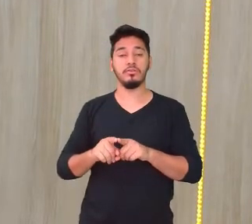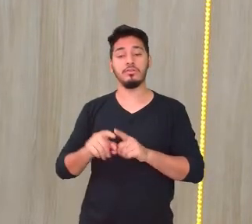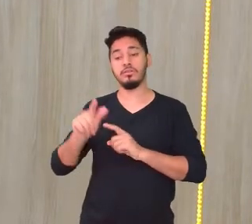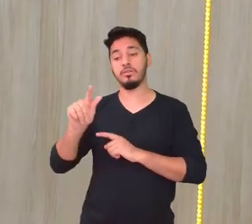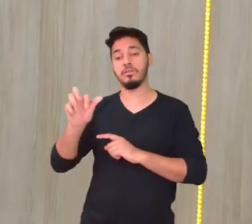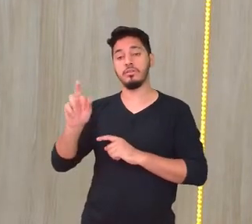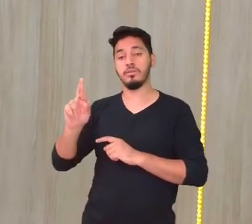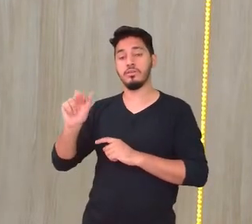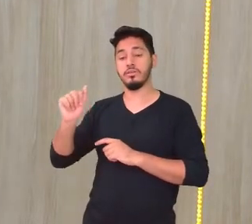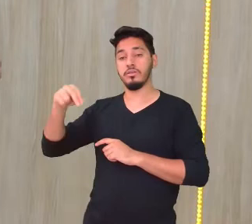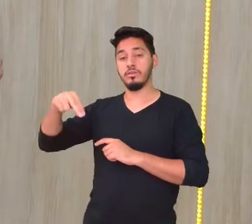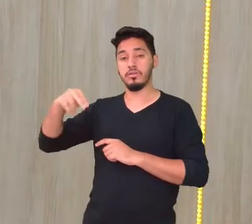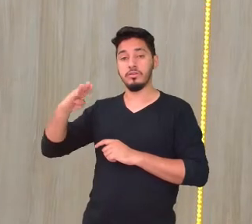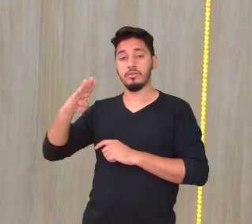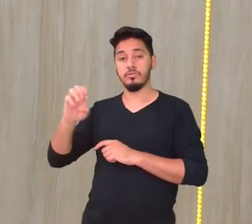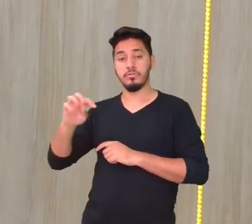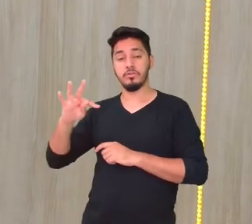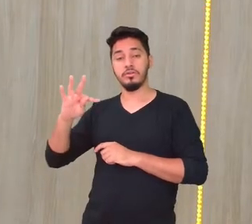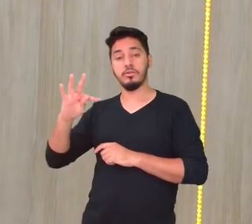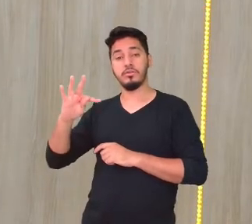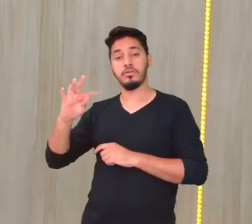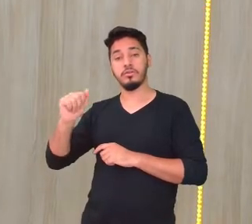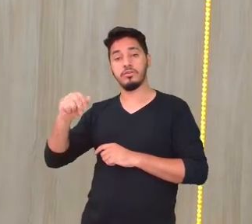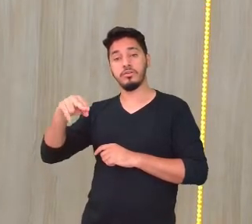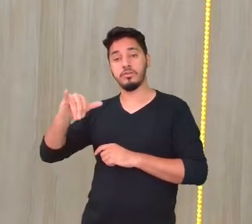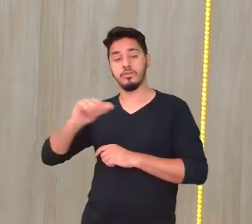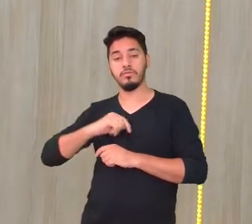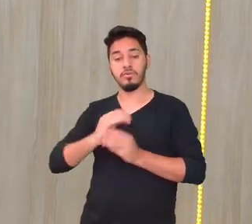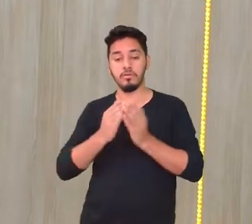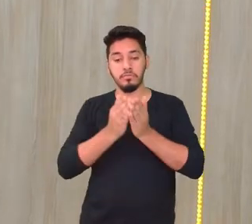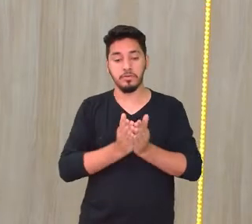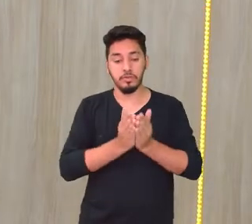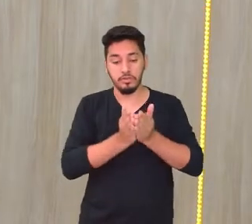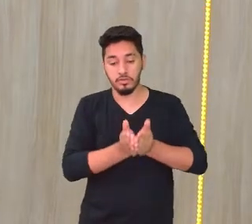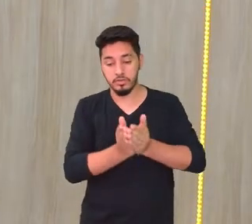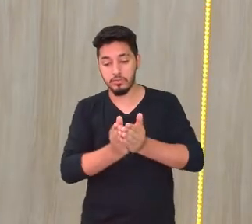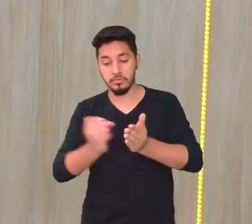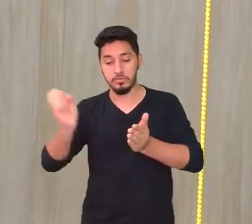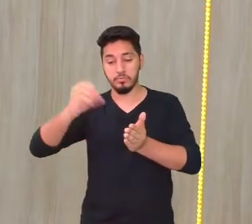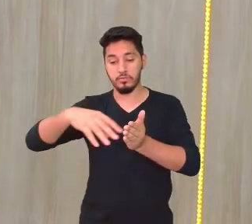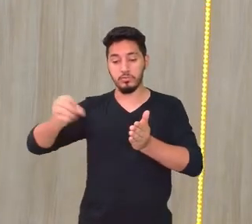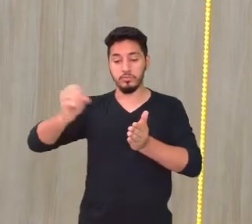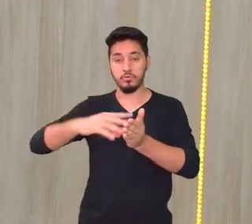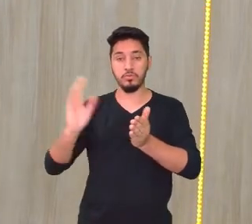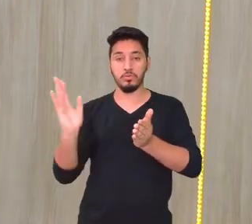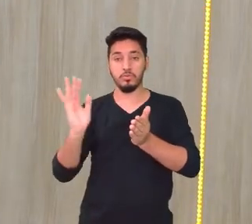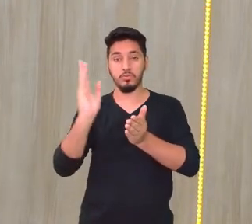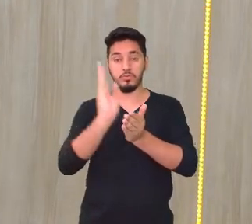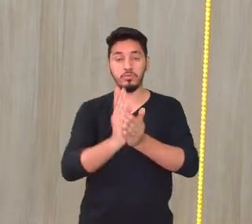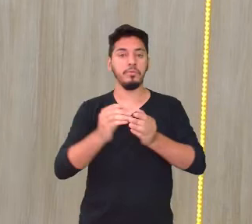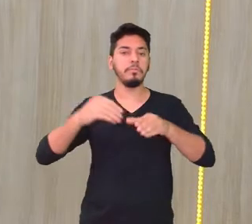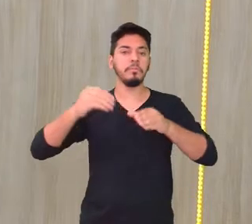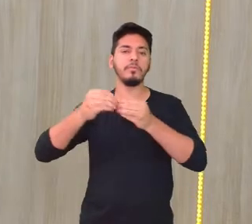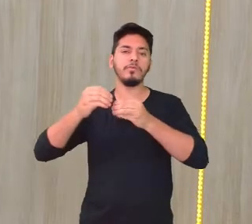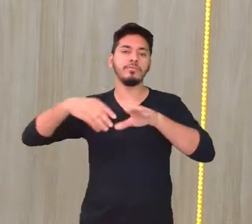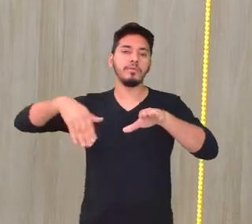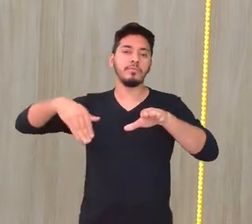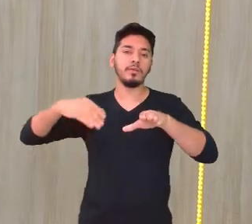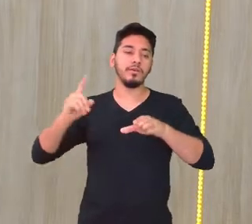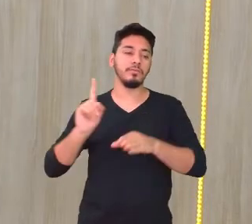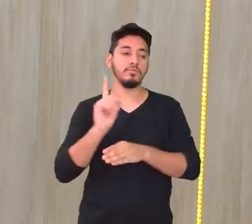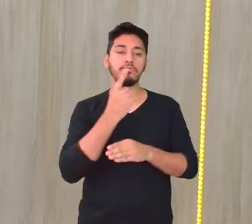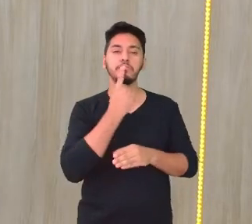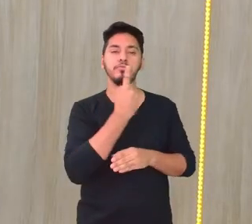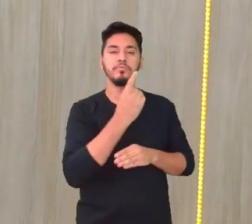foram enviados uma grande quantidade ali de barcos para resgatar esse pessoal, né? E o que a